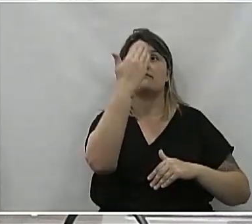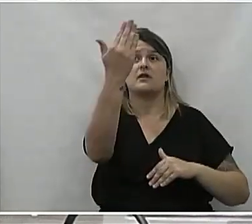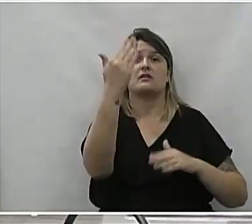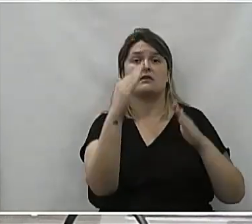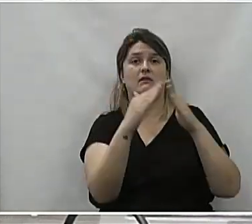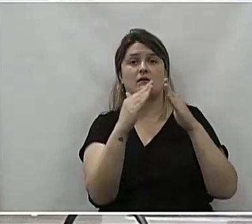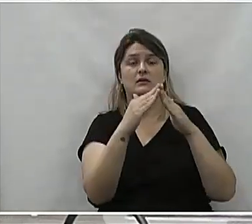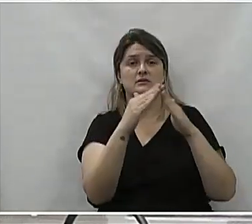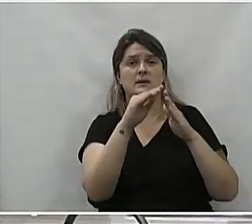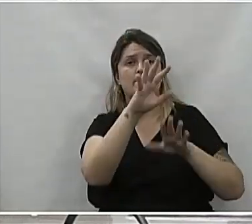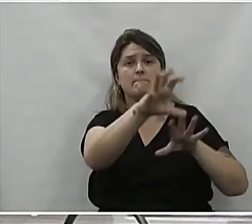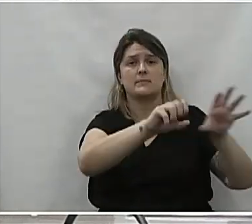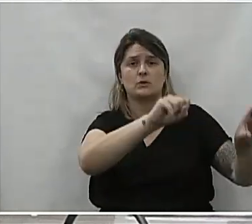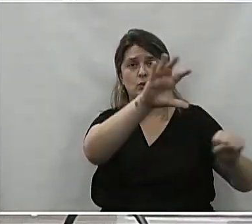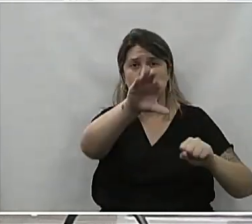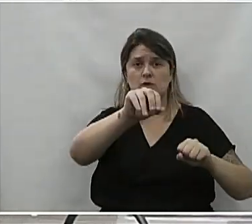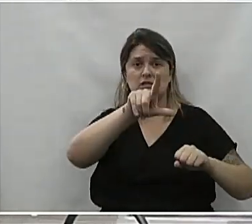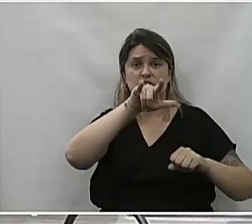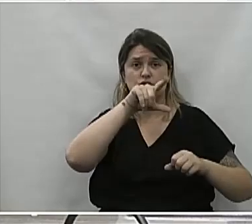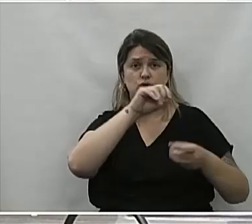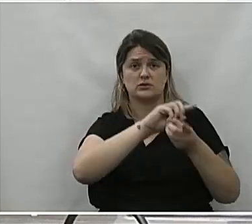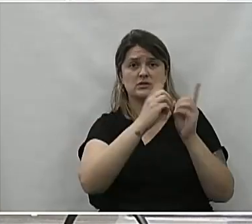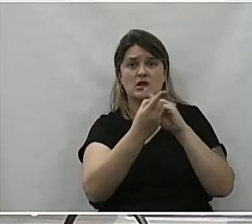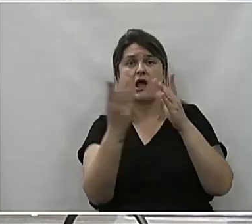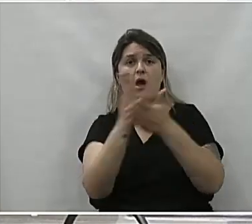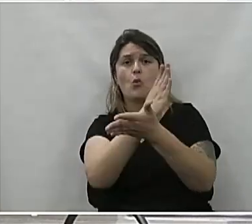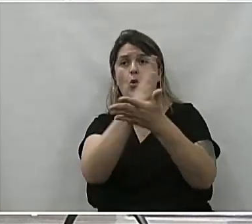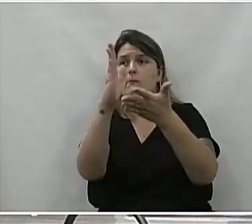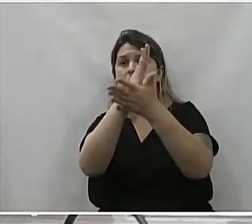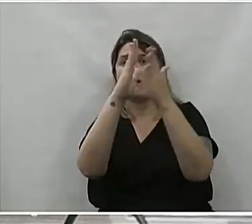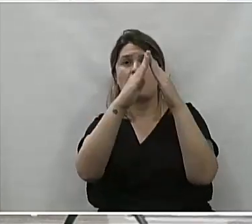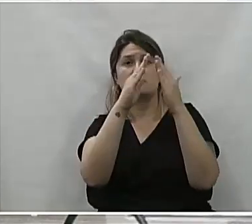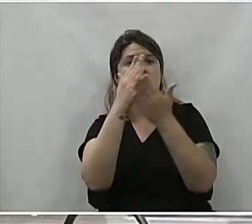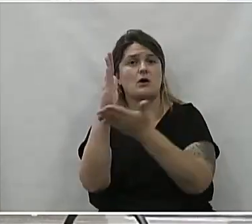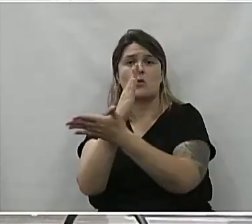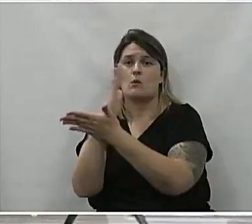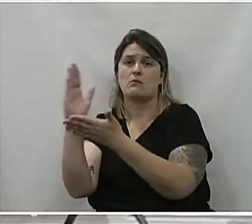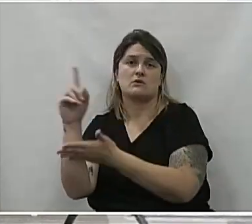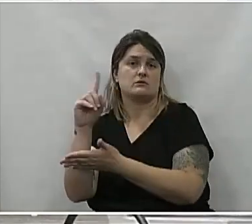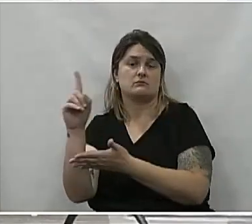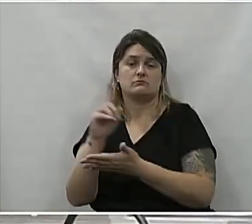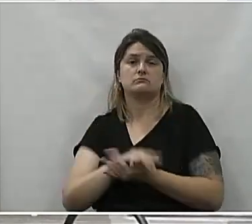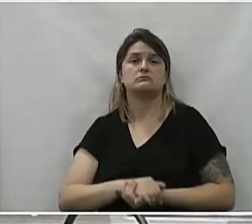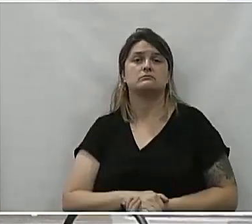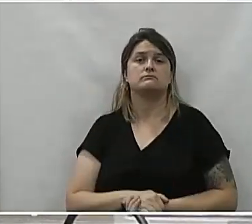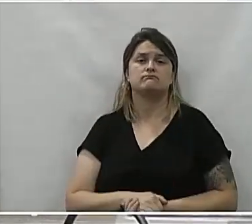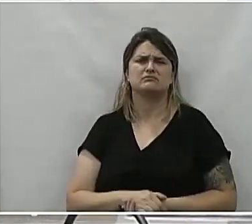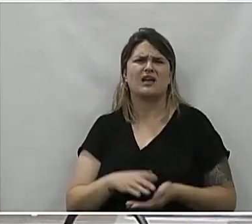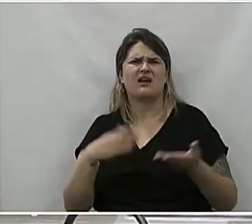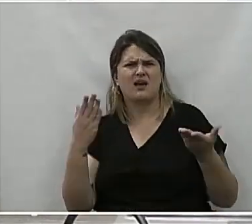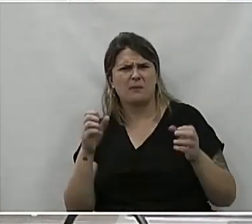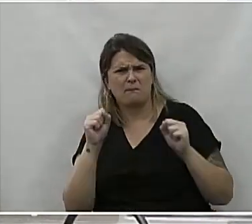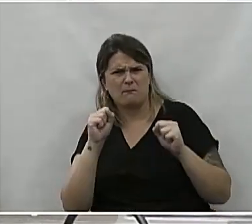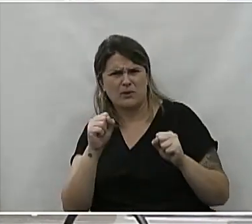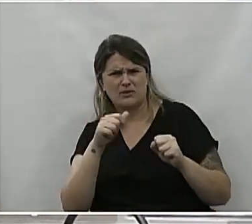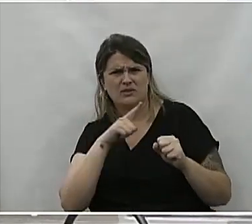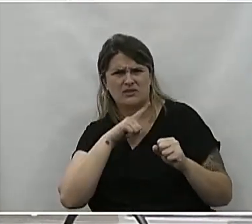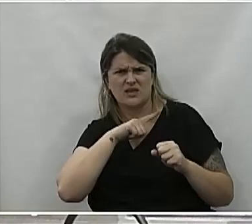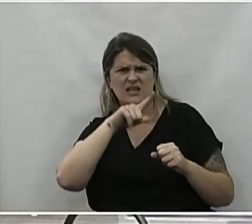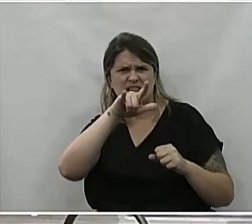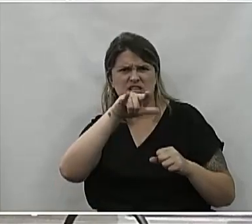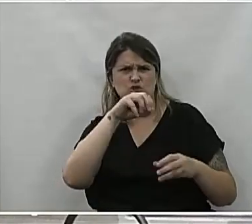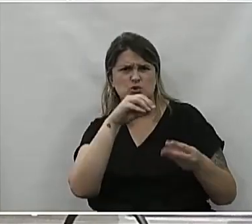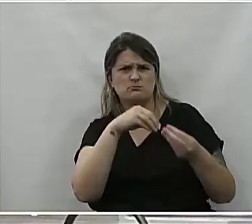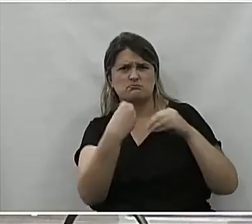residências Pegou o lixo É reciclável De algumas residências E de outras não Ah, mas pode ter Lixo